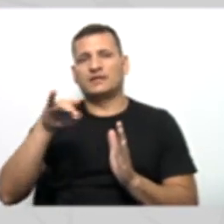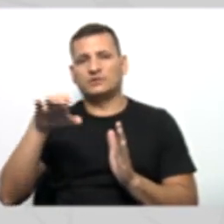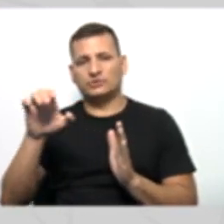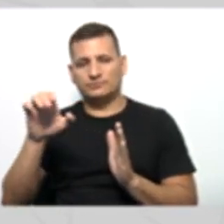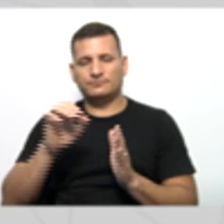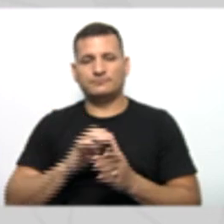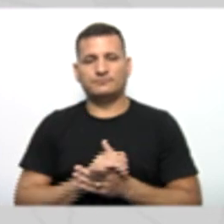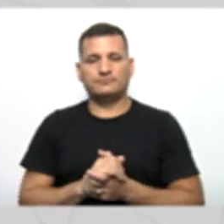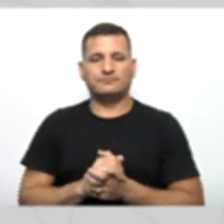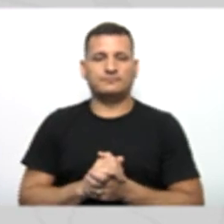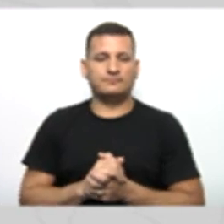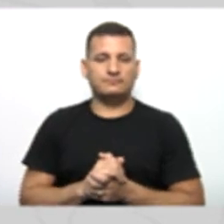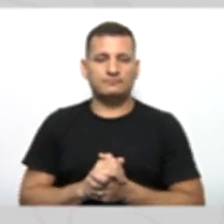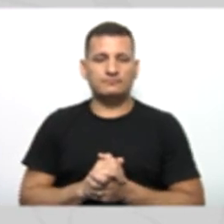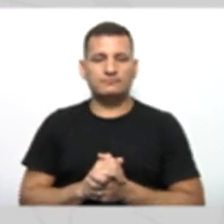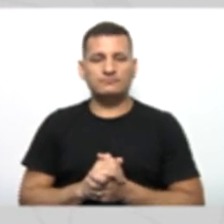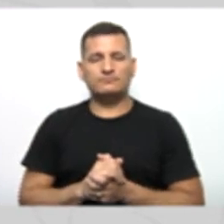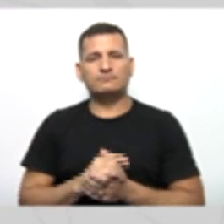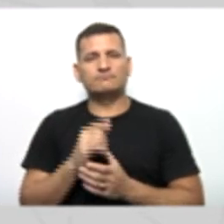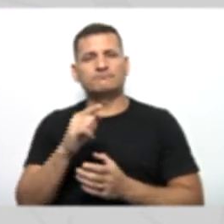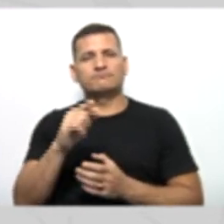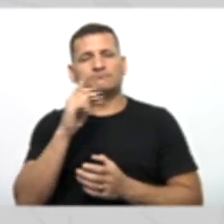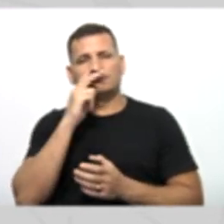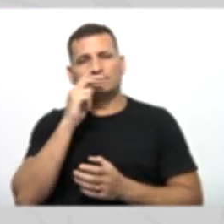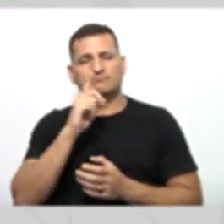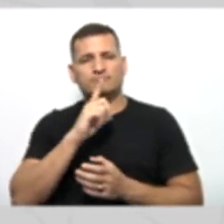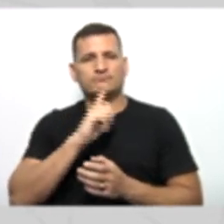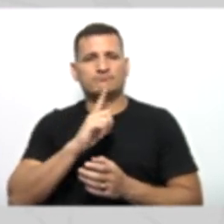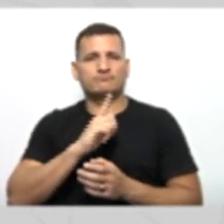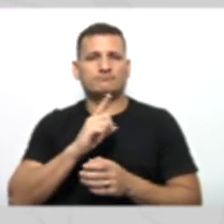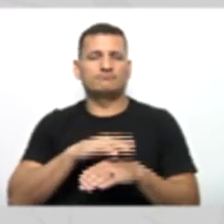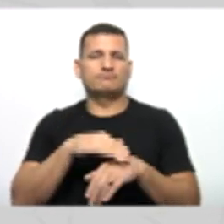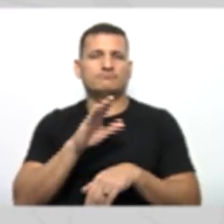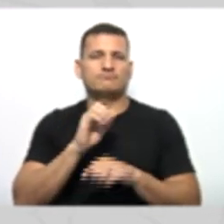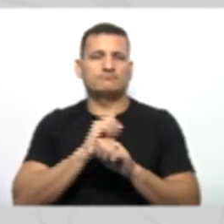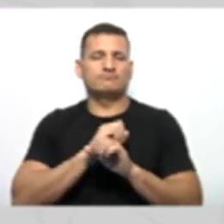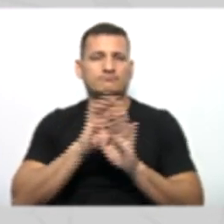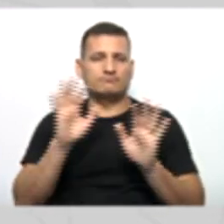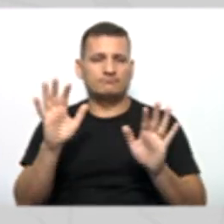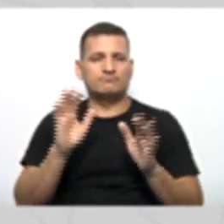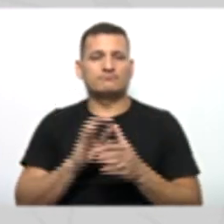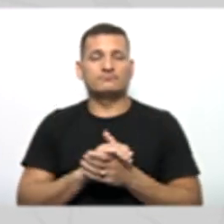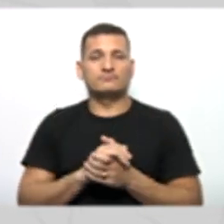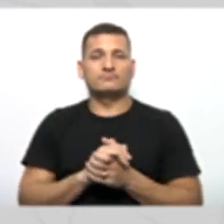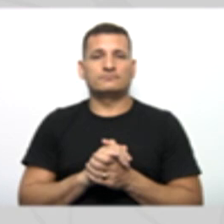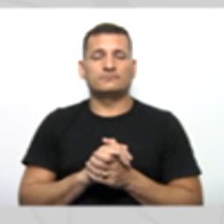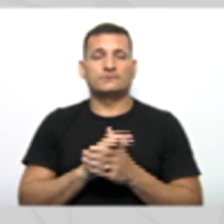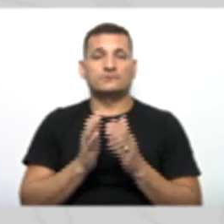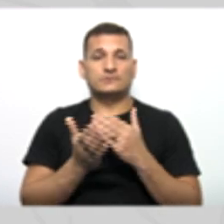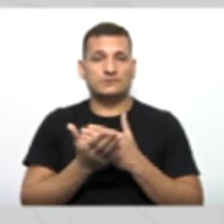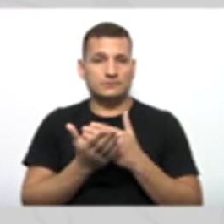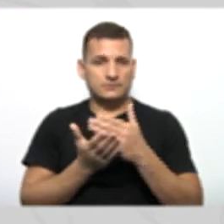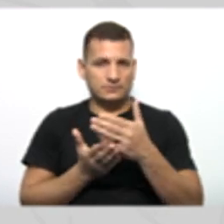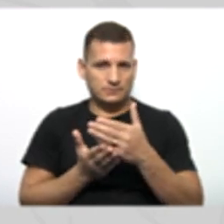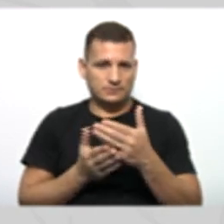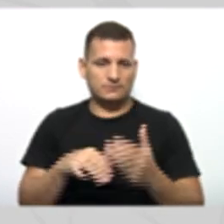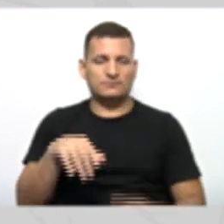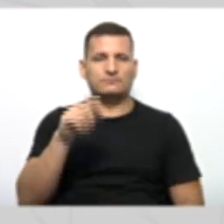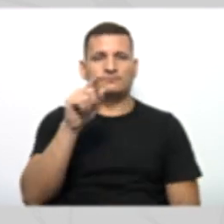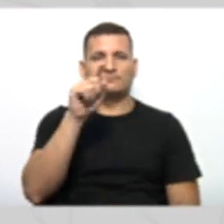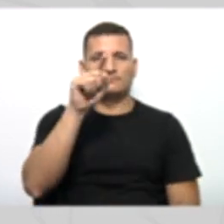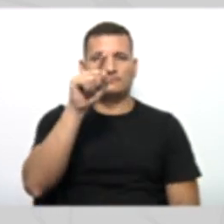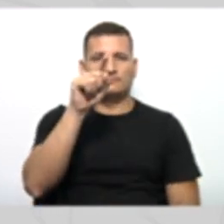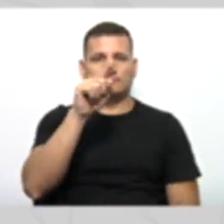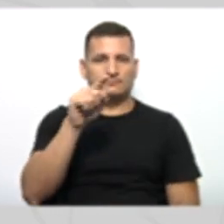ó, que ele é bem mais clara, ó. Ela vai iniciar, certo? Essa bolinha pode ser